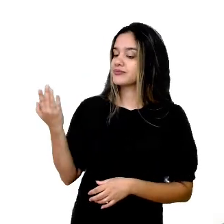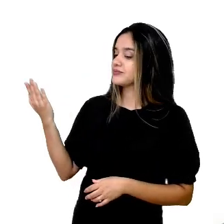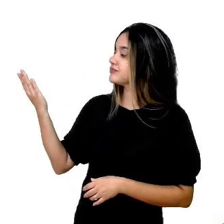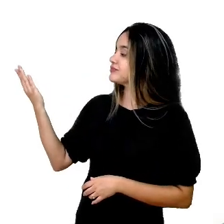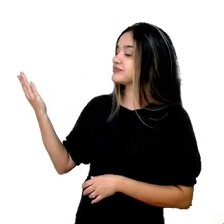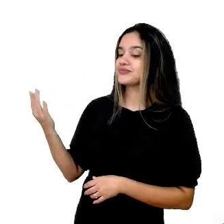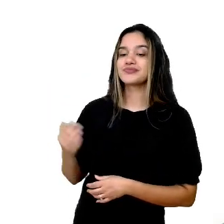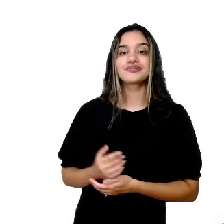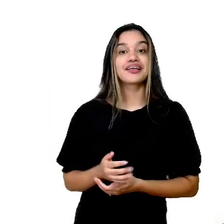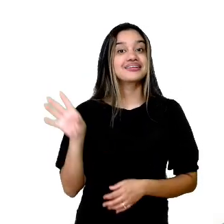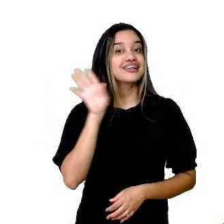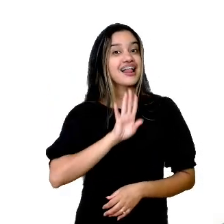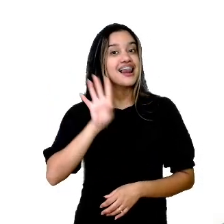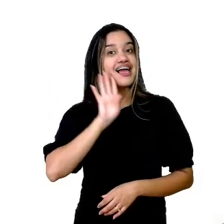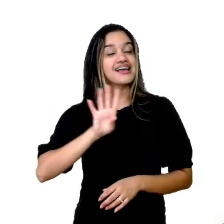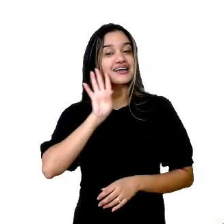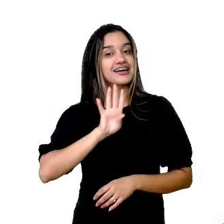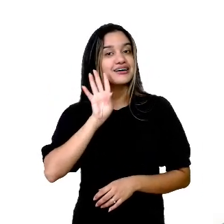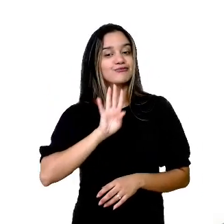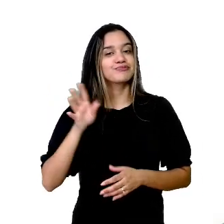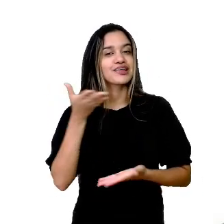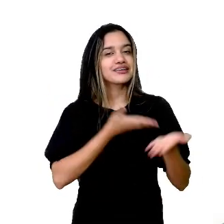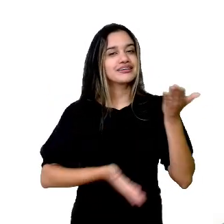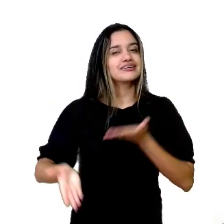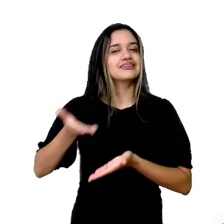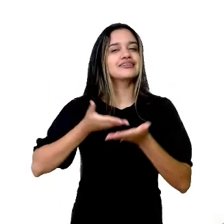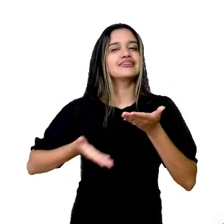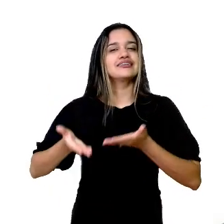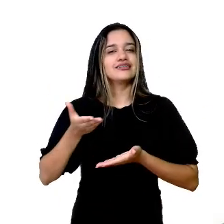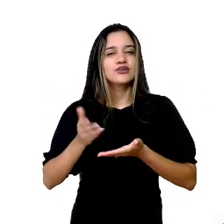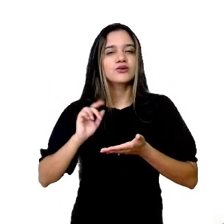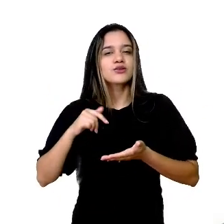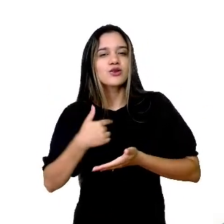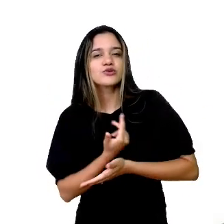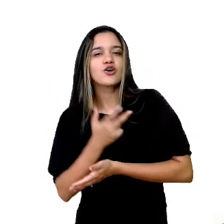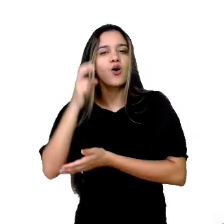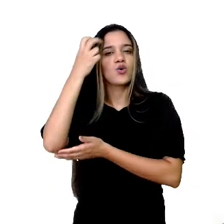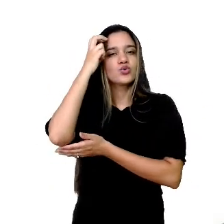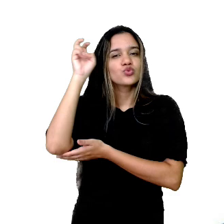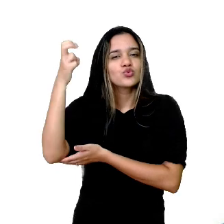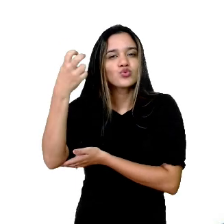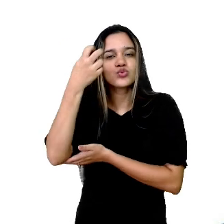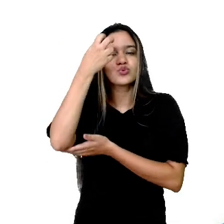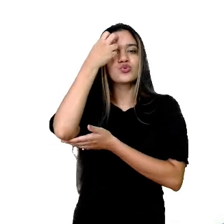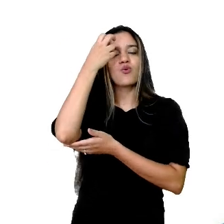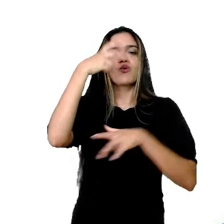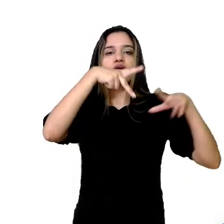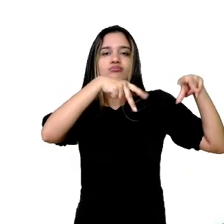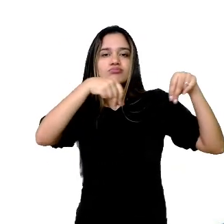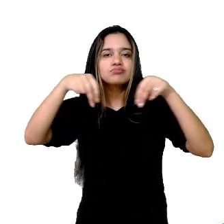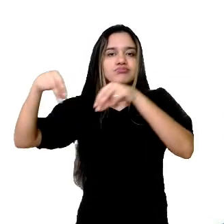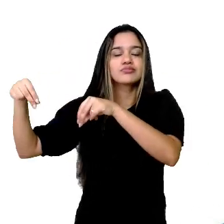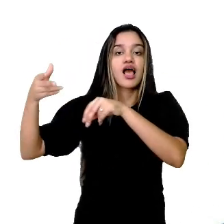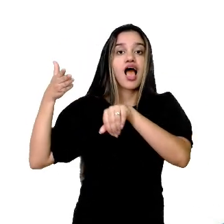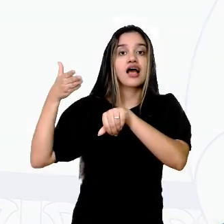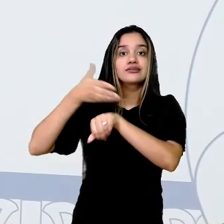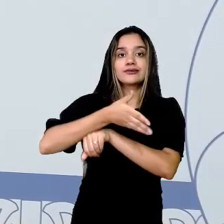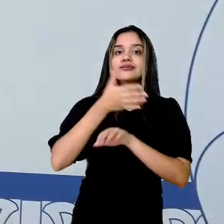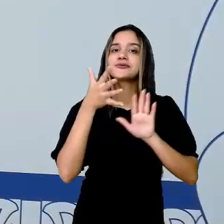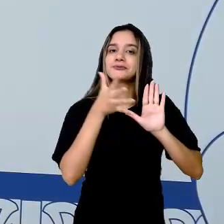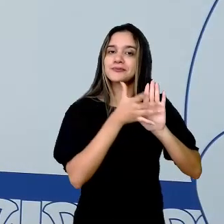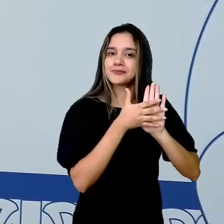hoje tá muito legal é um interativo que vai mexer com a nossa cultura com Cordel com causo acesse o QR